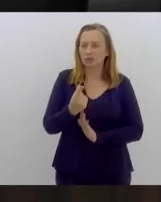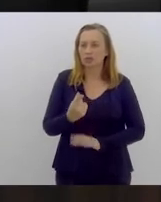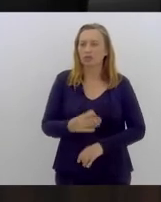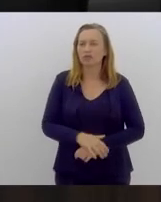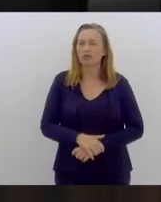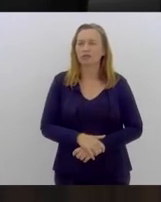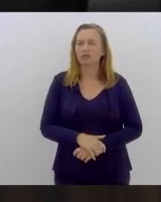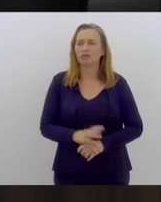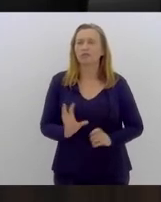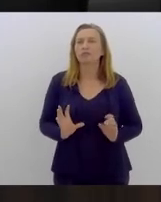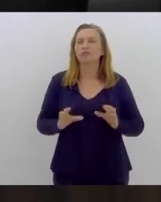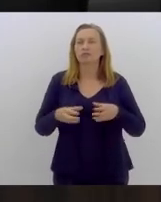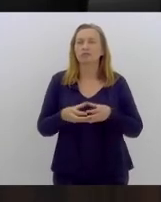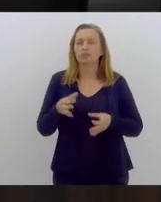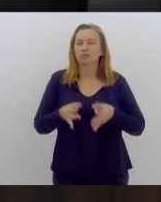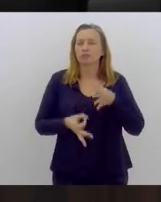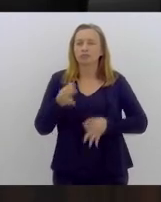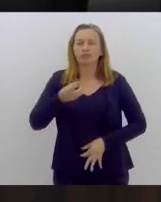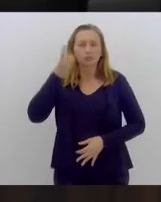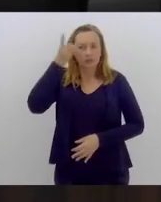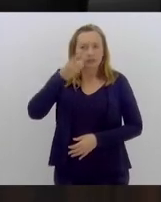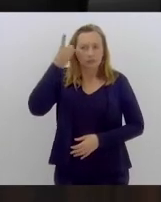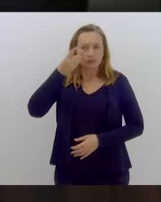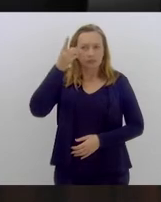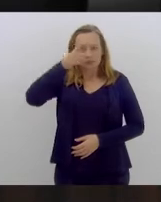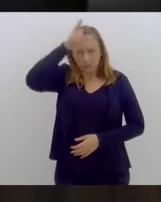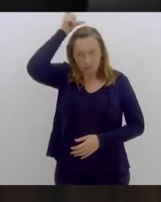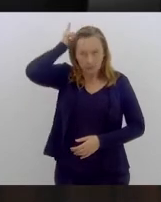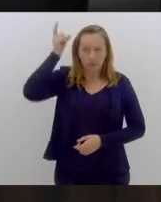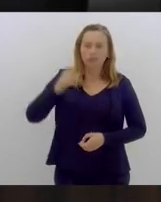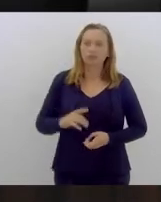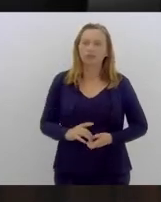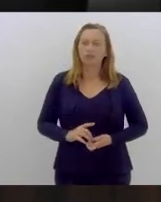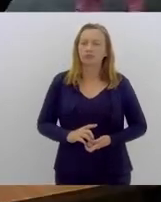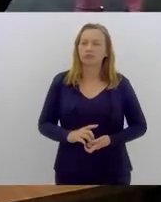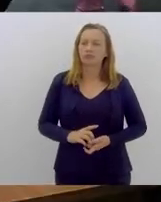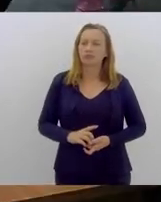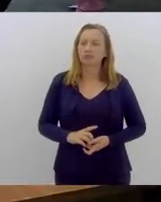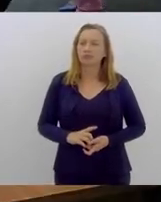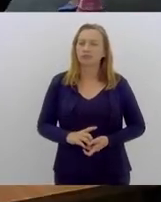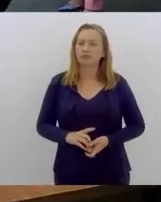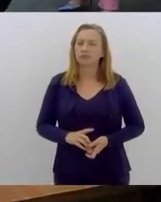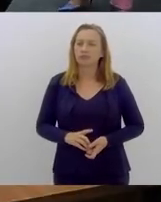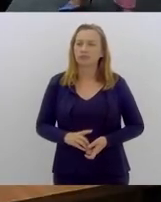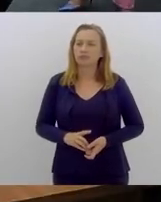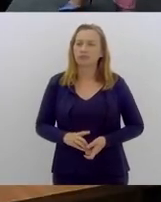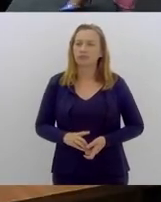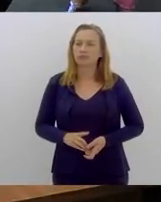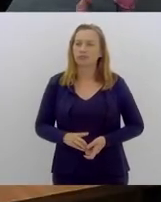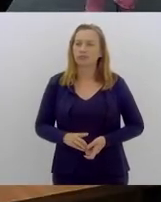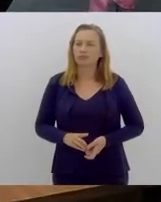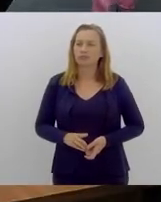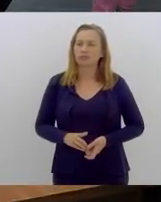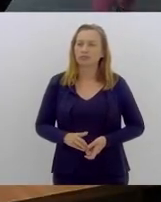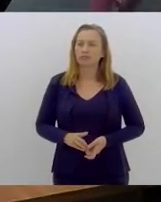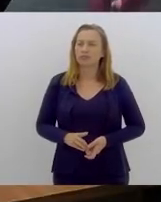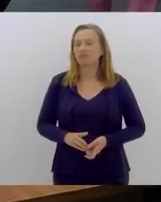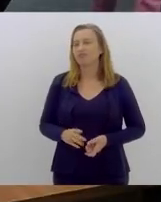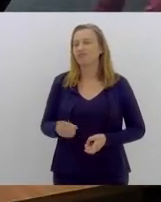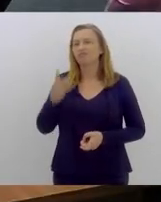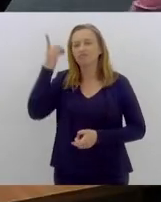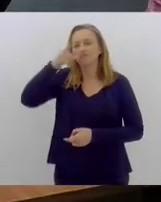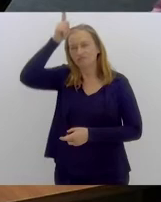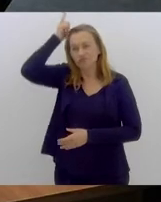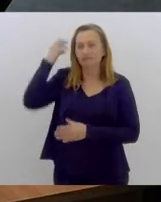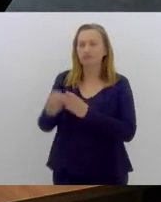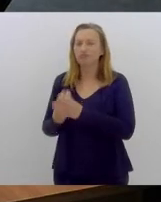emitir parecer pela Comissão de Constituição e Justiça, deputado Luiz Paulo. Ok, deputado Luiz Paulo é autor de emenda.